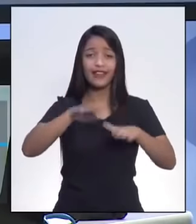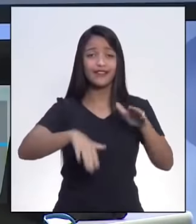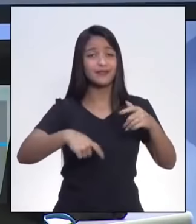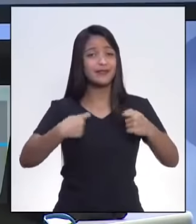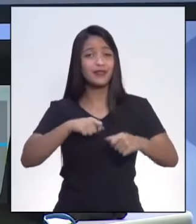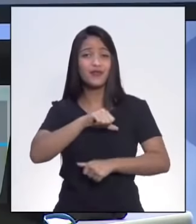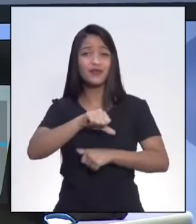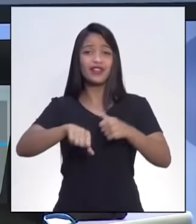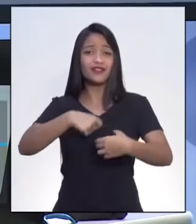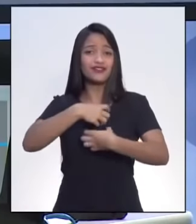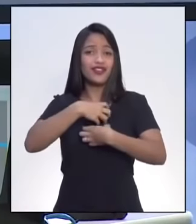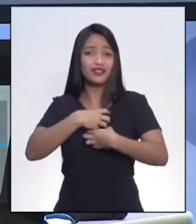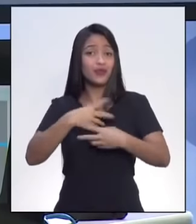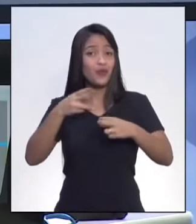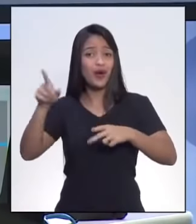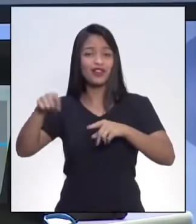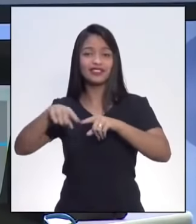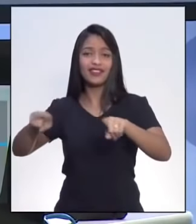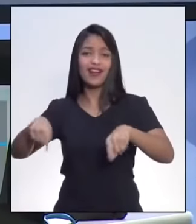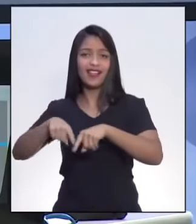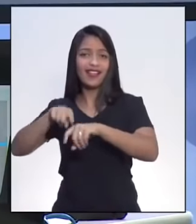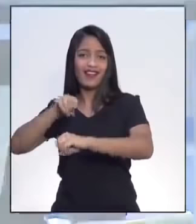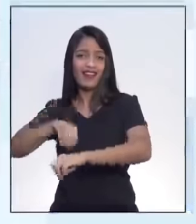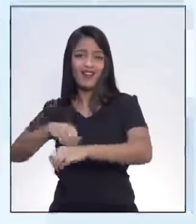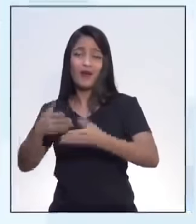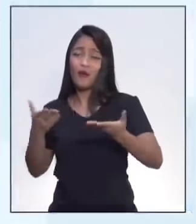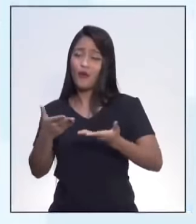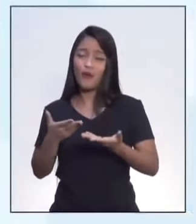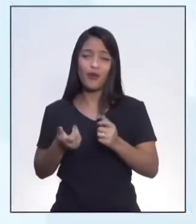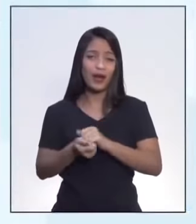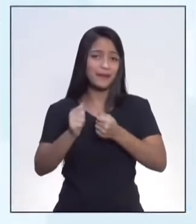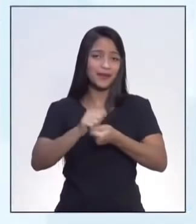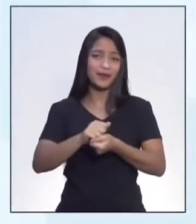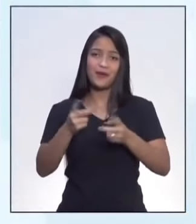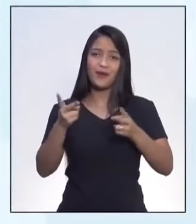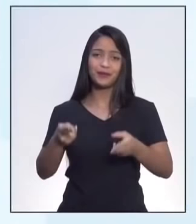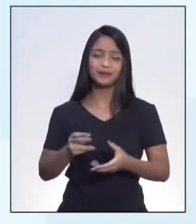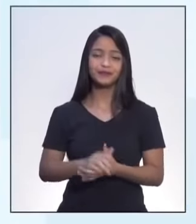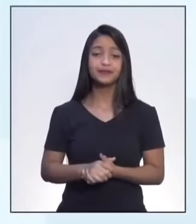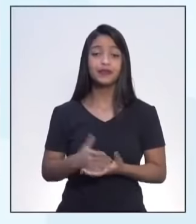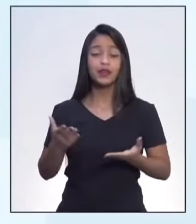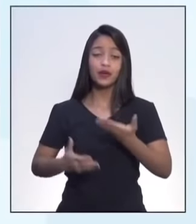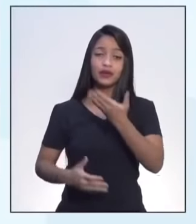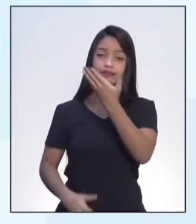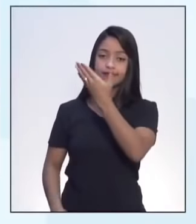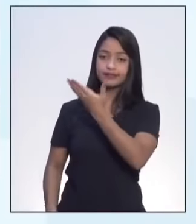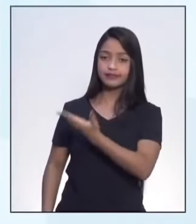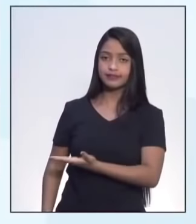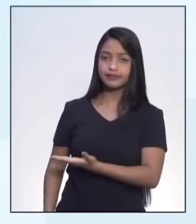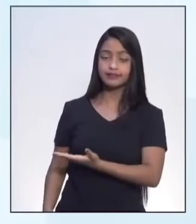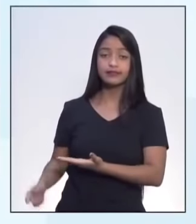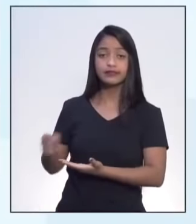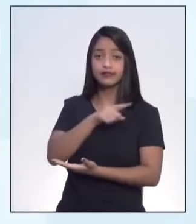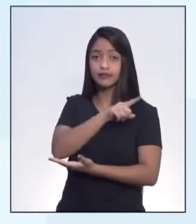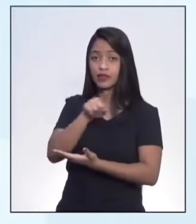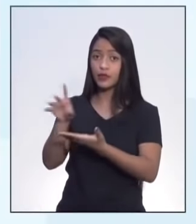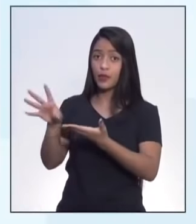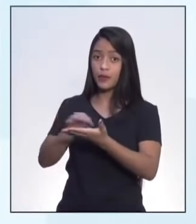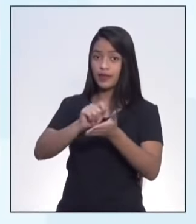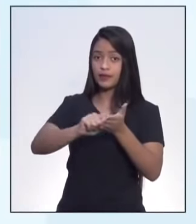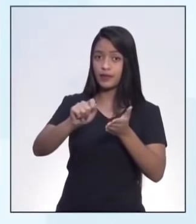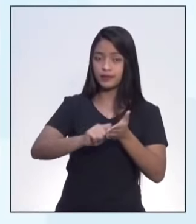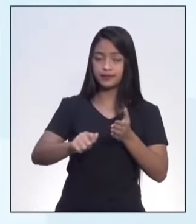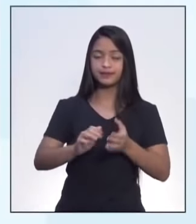de aula. Então, vamos lá. Só verificando aí as respostas para vocês anotarem. A partida, no texto 1,